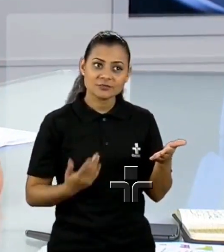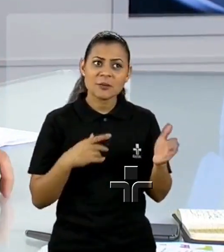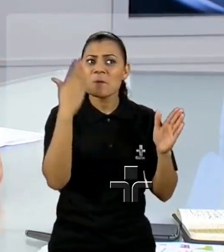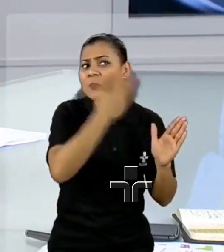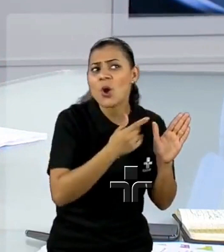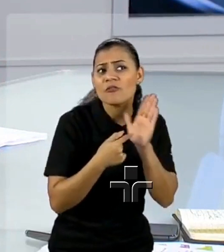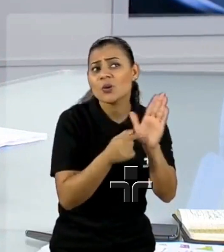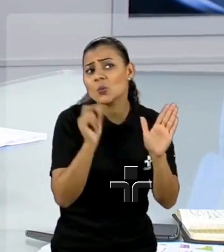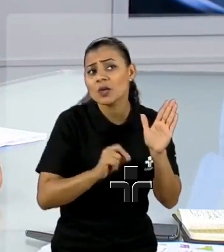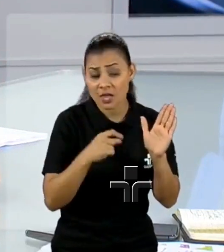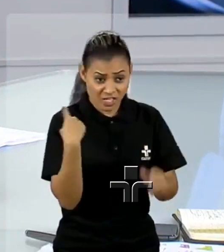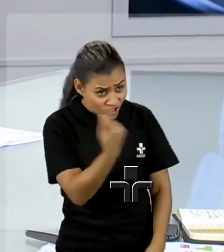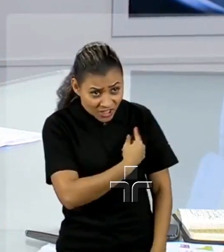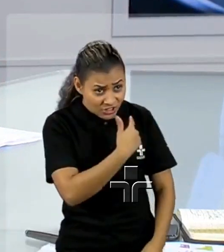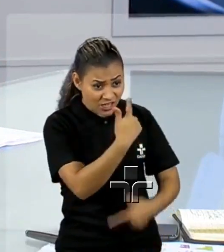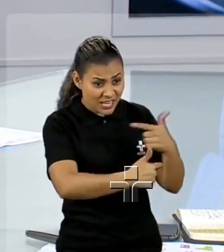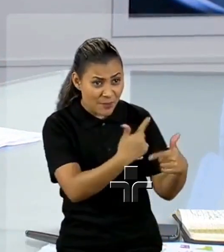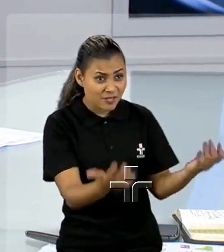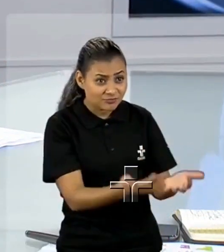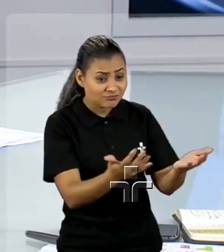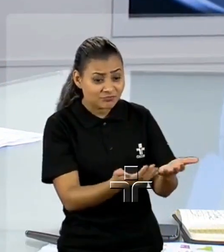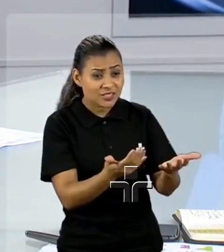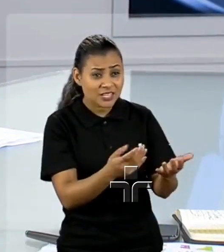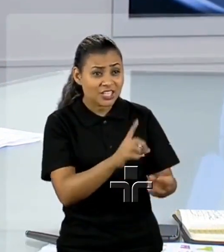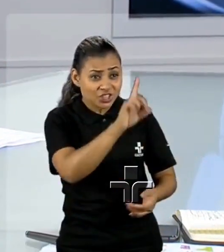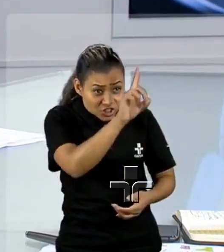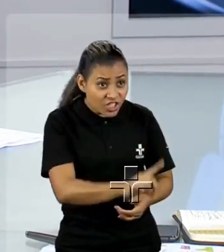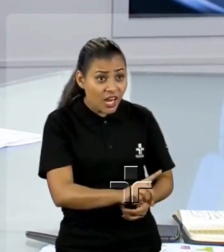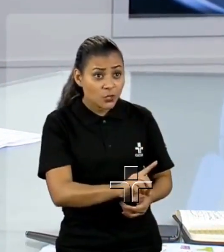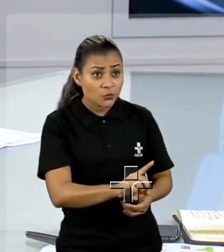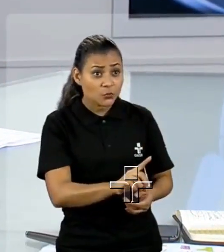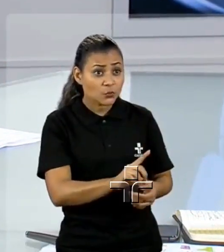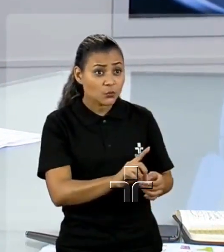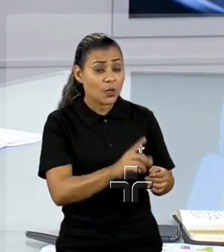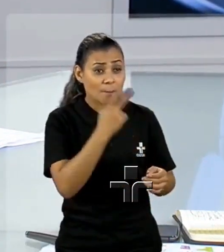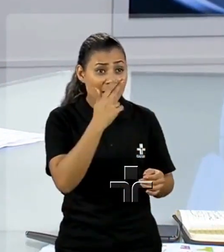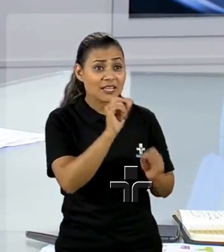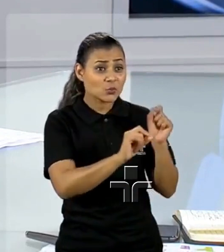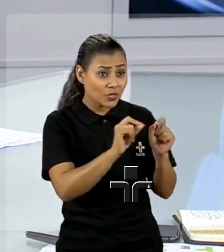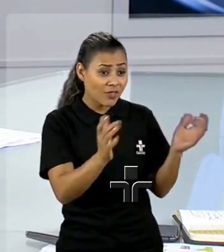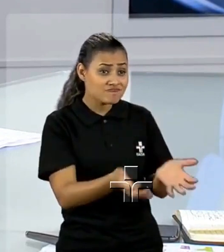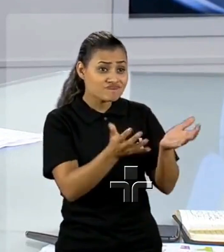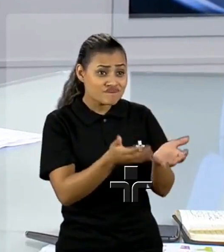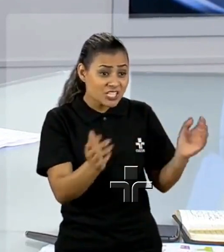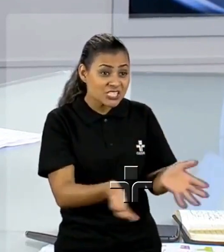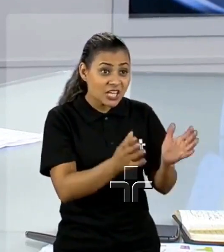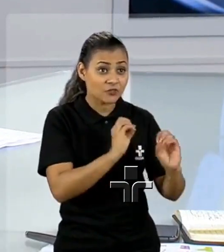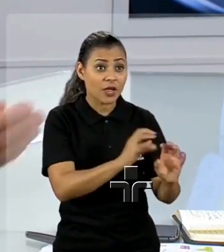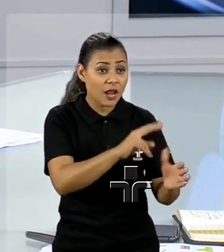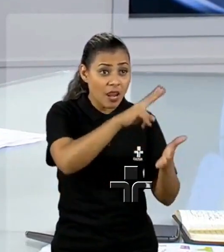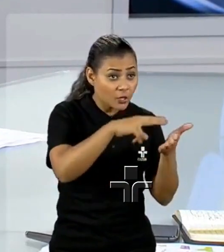estamos trabalhando direito o processo formativo inicial. Ou seja, isso vai muito, eu acho que talvez